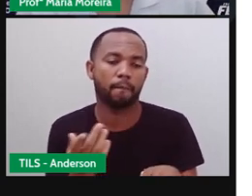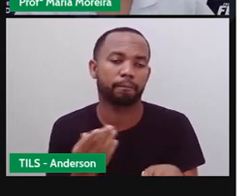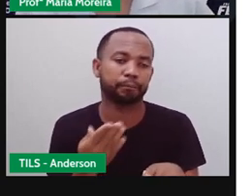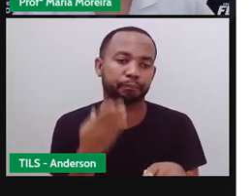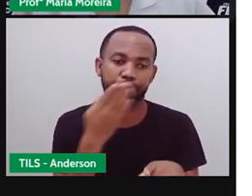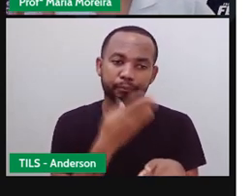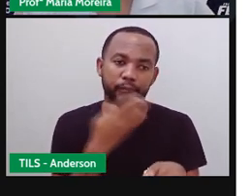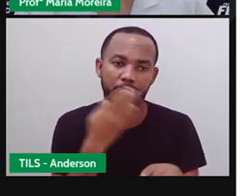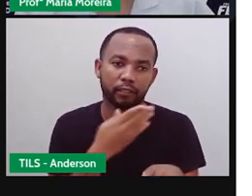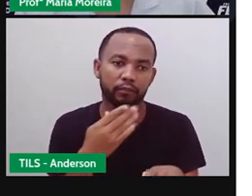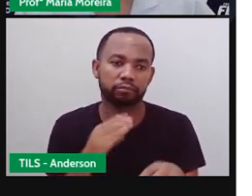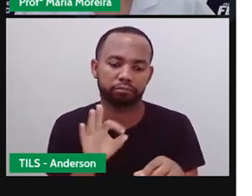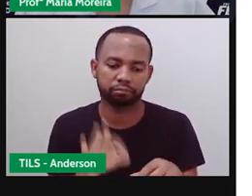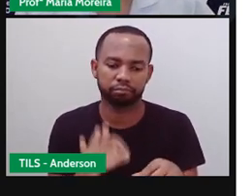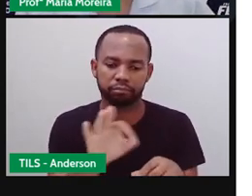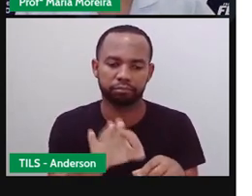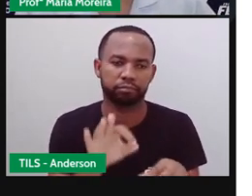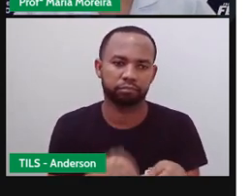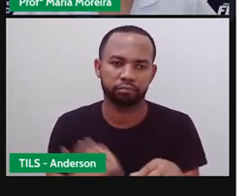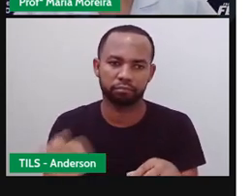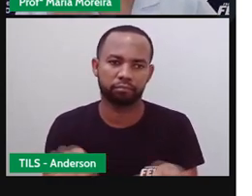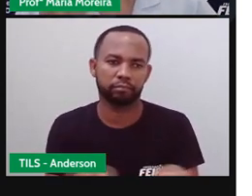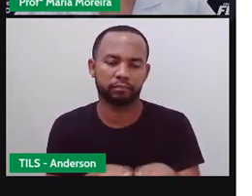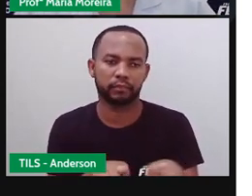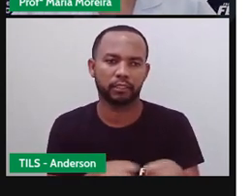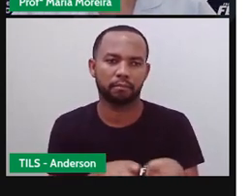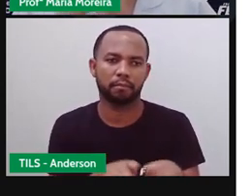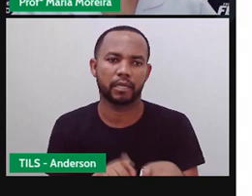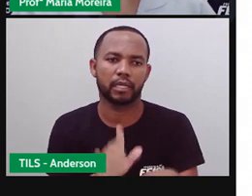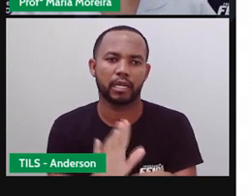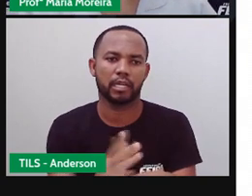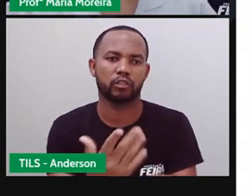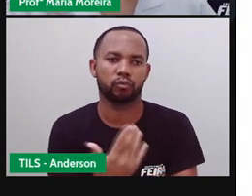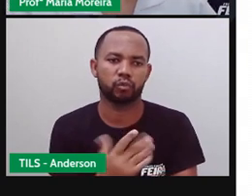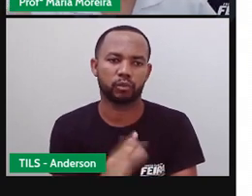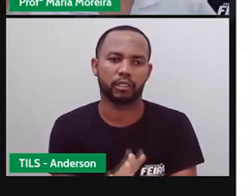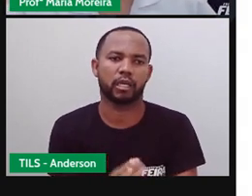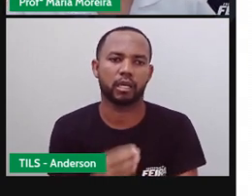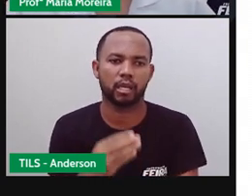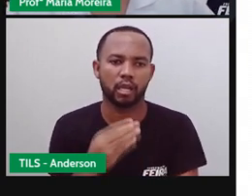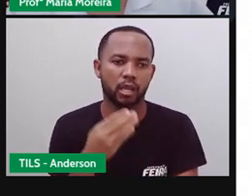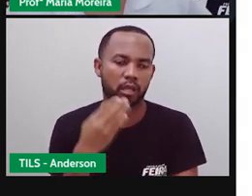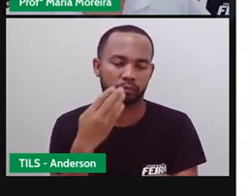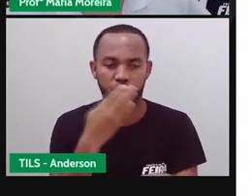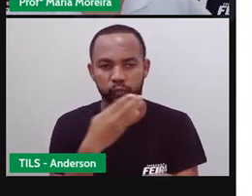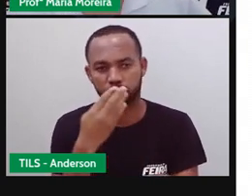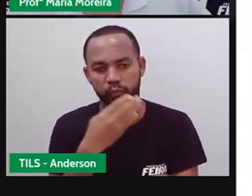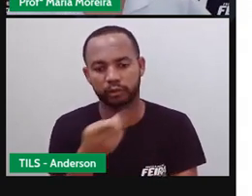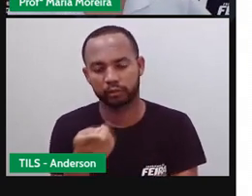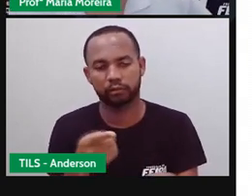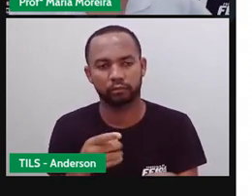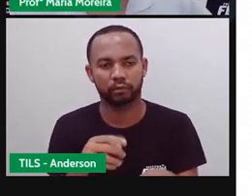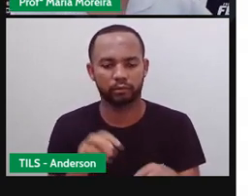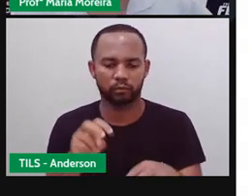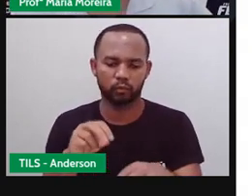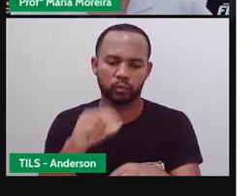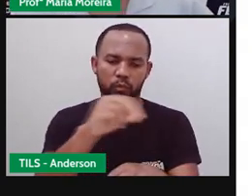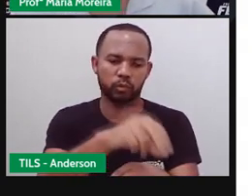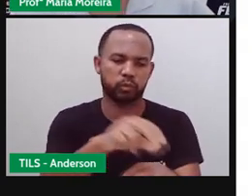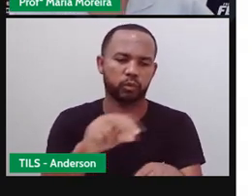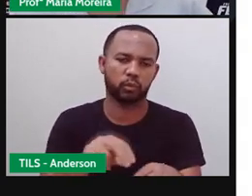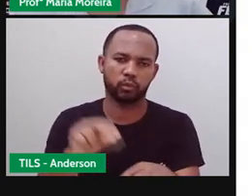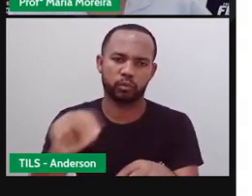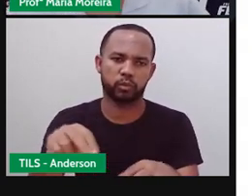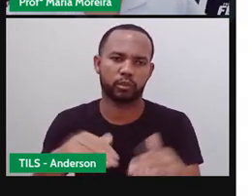mas o inseto ele vai lá também né é atraído pela cor e vai passar esse pólen para que a ponta também